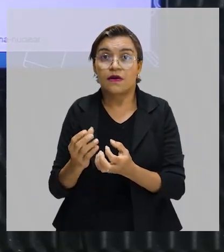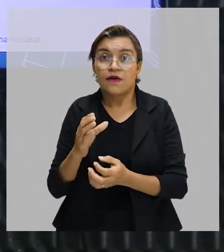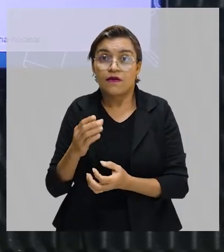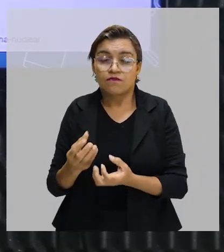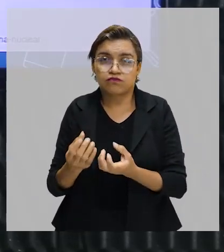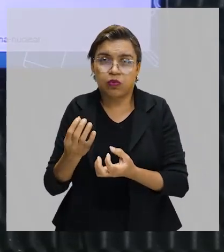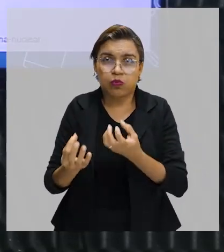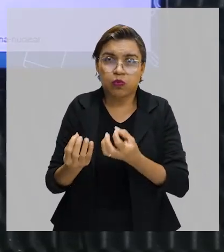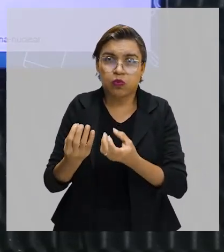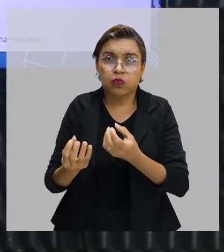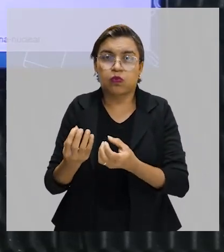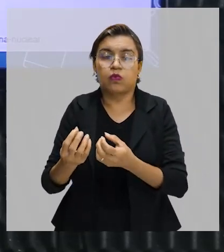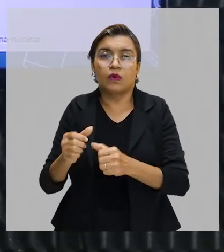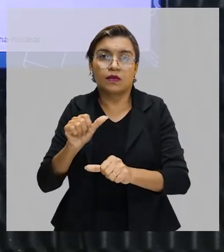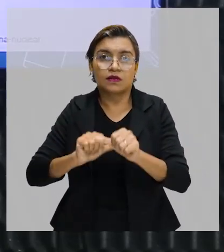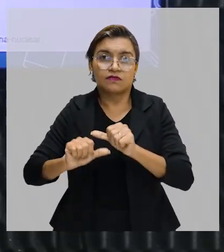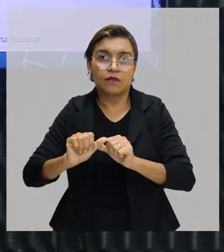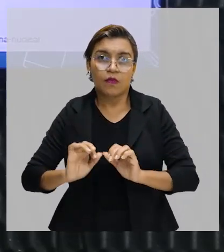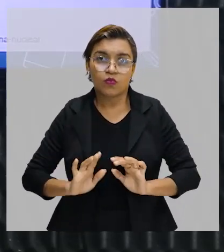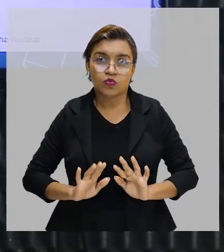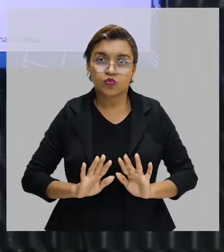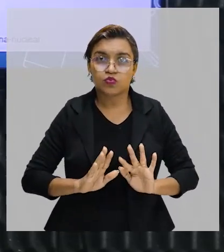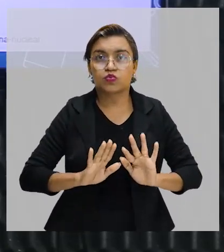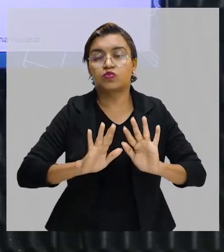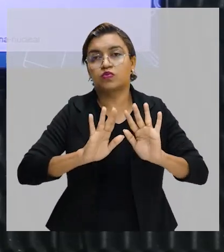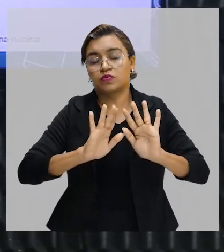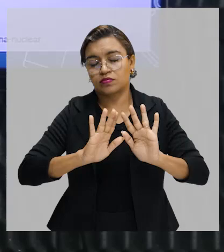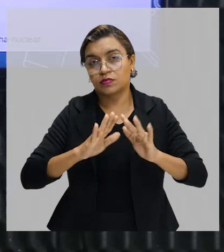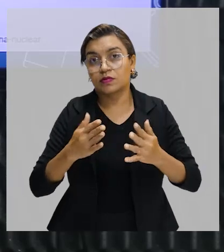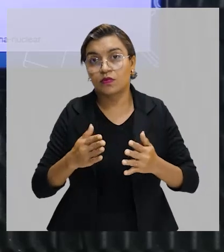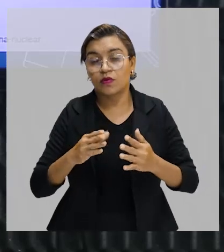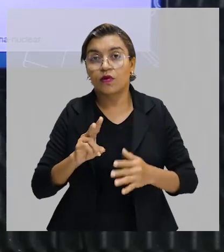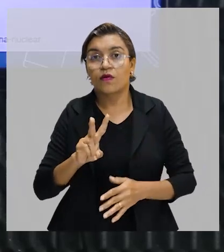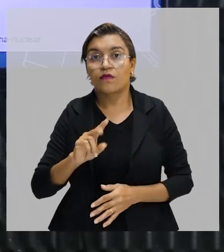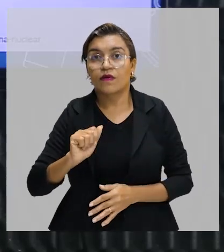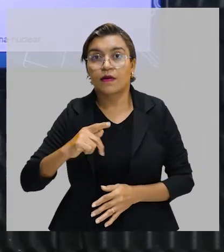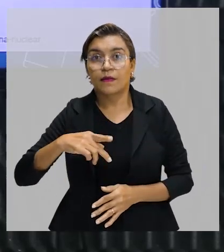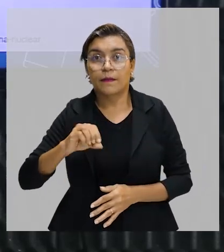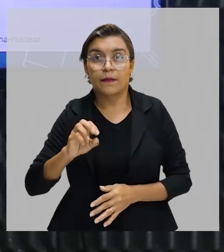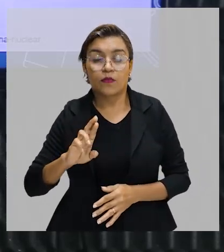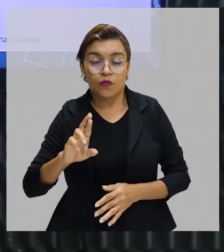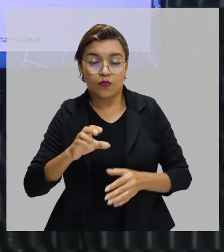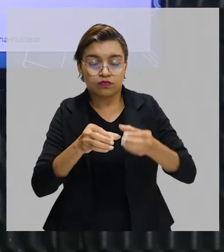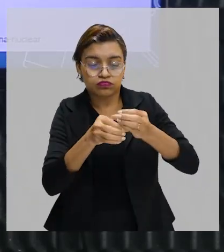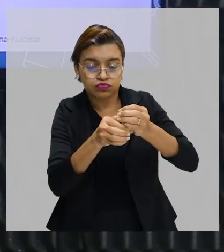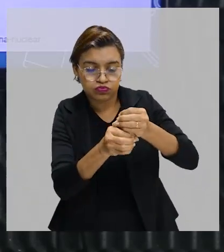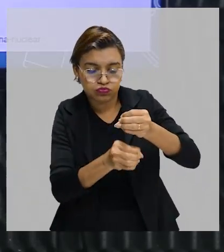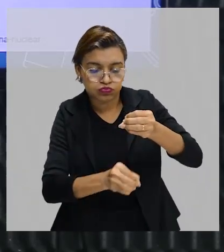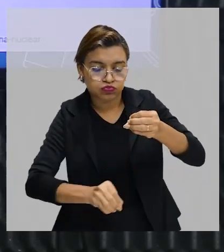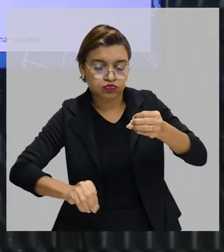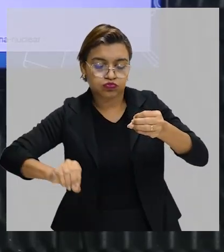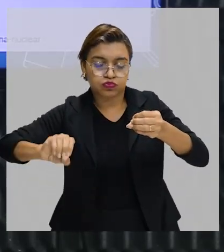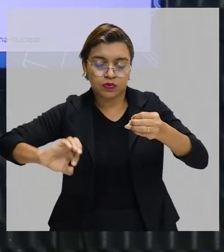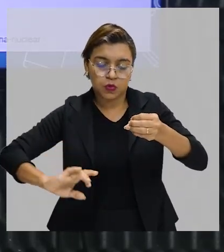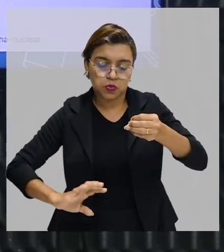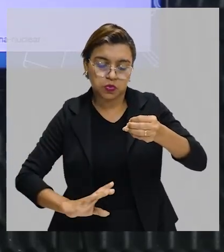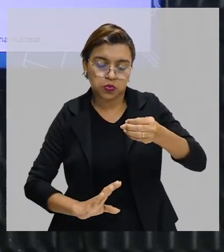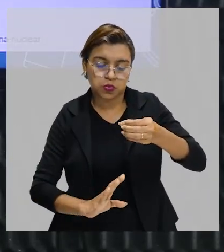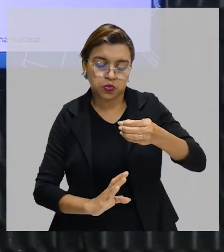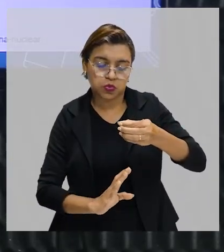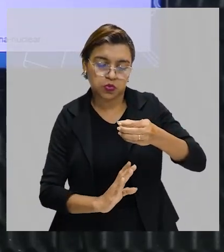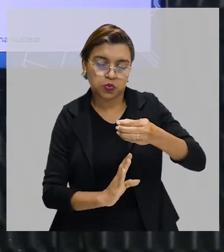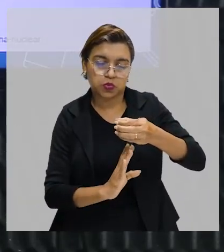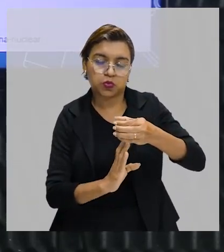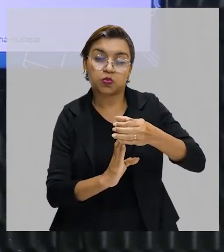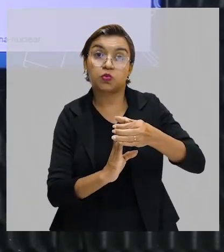vai se transformar em vapor, certo? Então esse vapor ele sairá por canos, certo? Então ele vai sair por